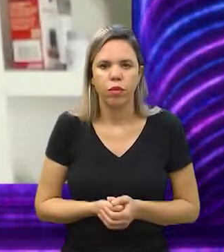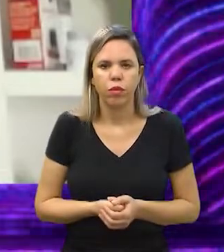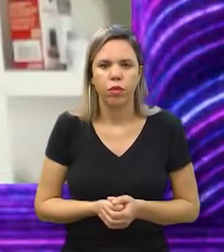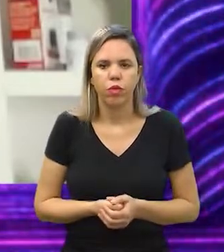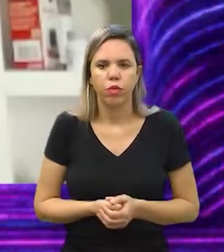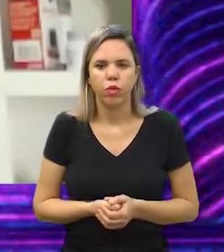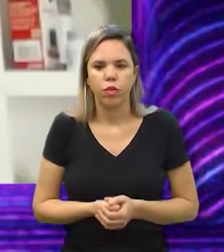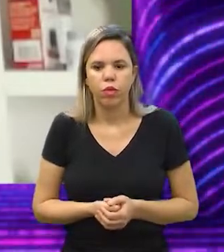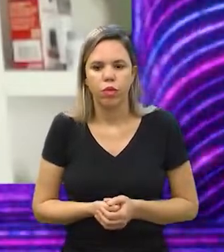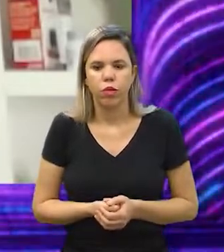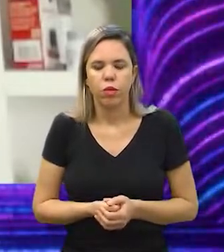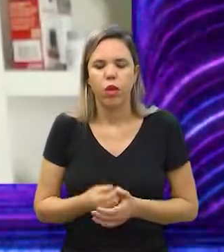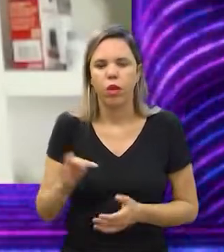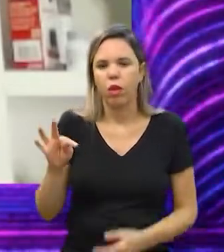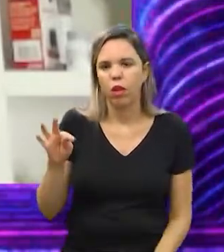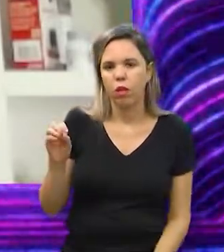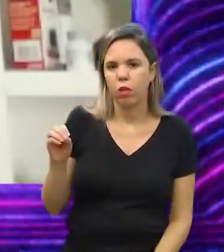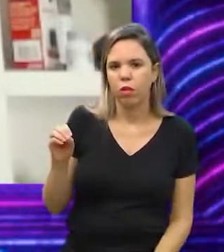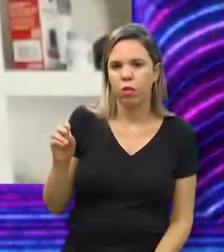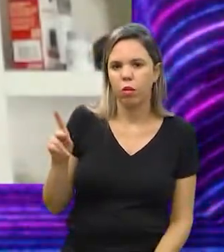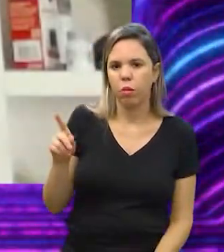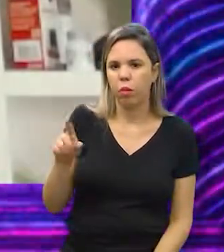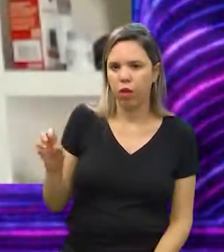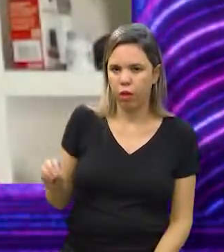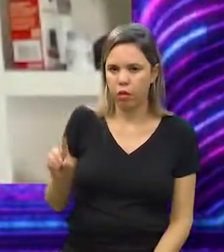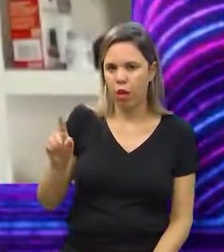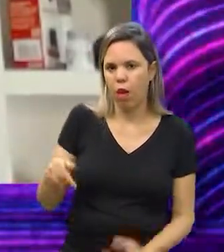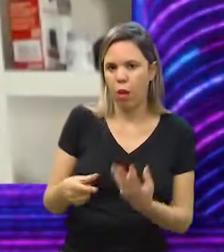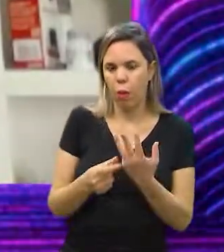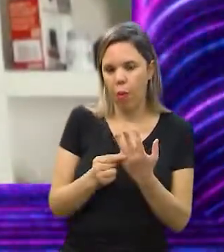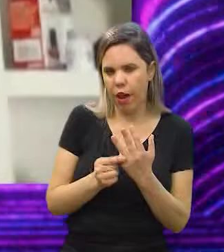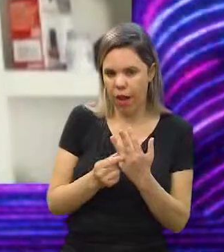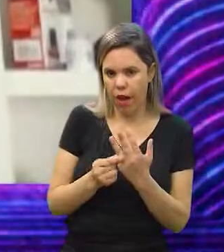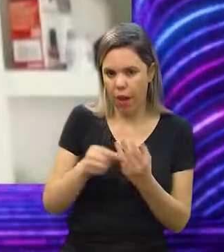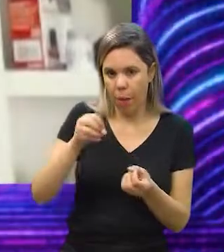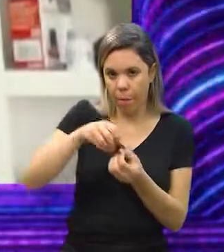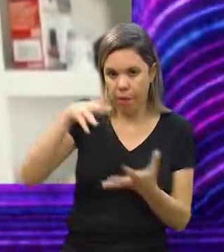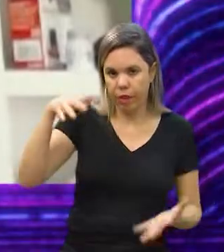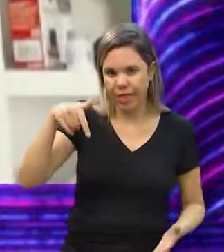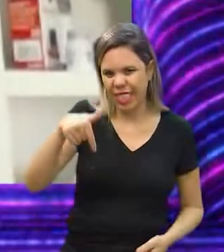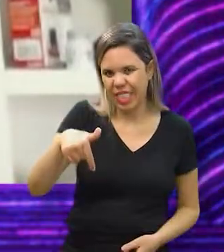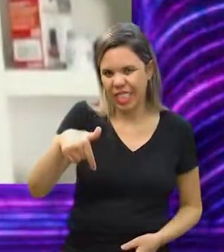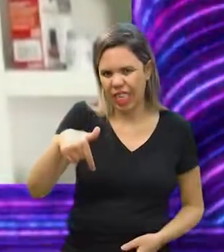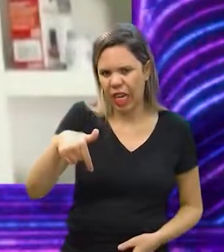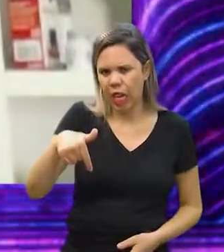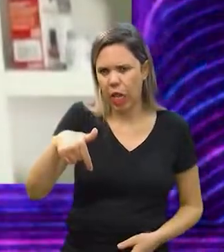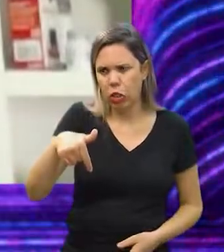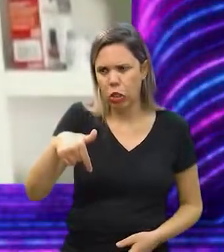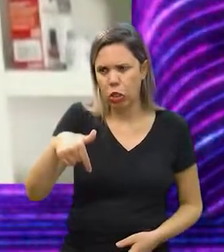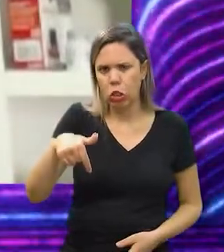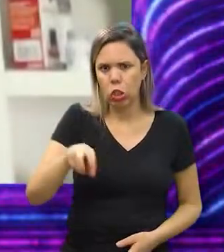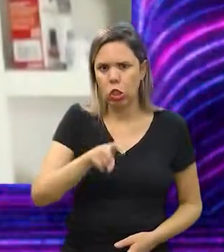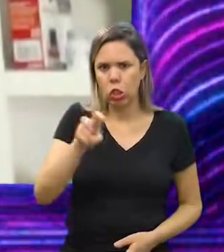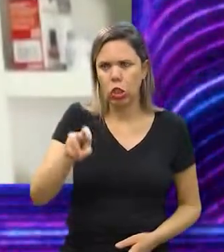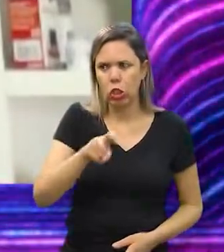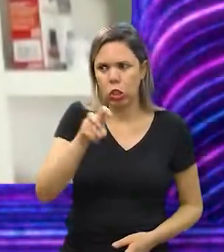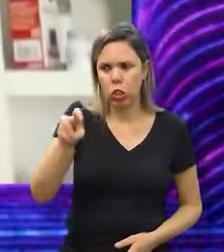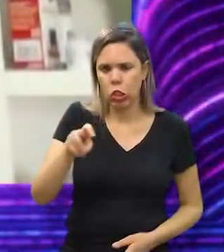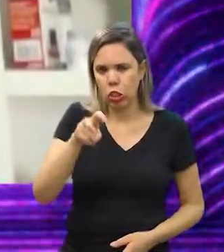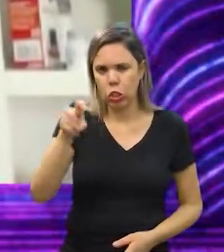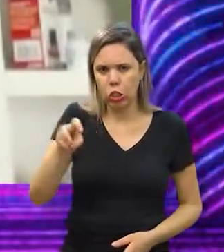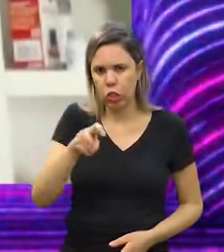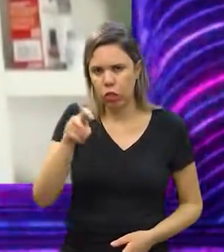Então, o Topázio Imperial é um anel mágico, ele tem 7 serpentes em torno de um topázio